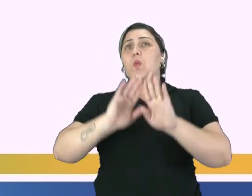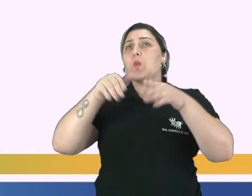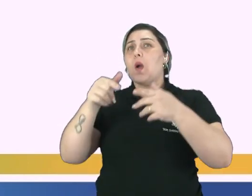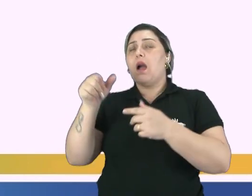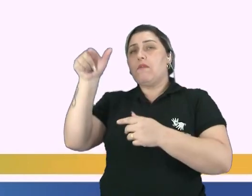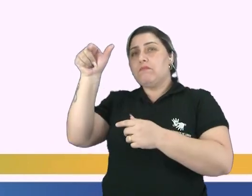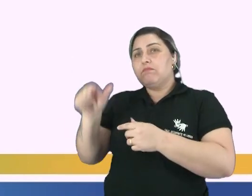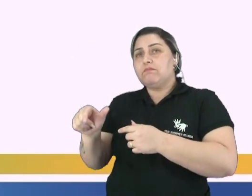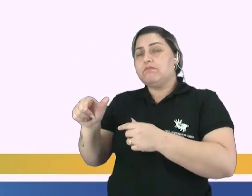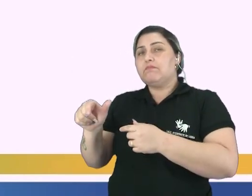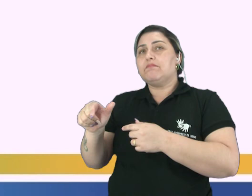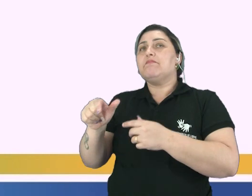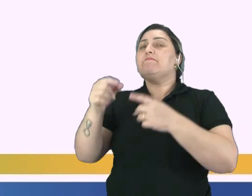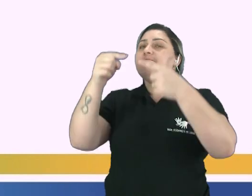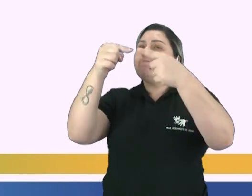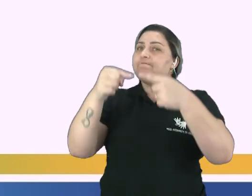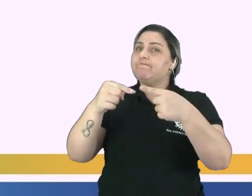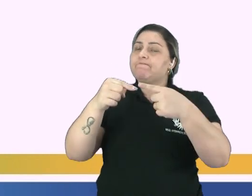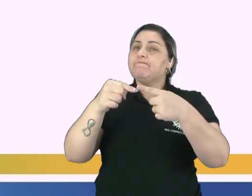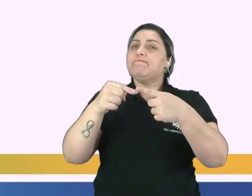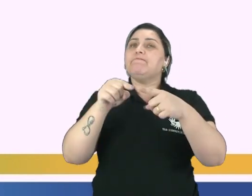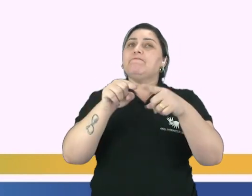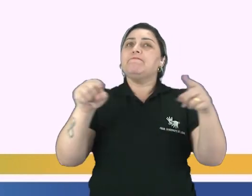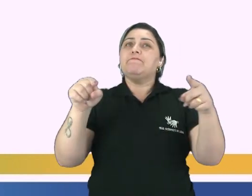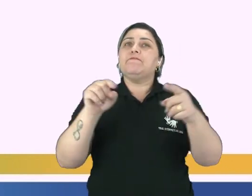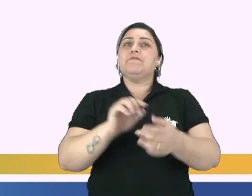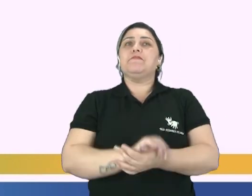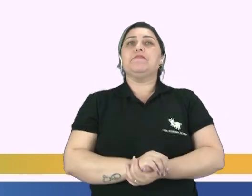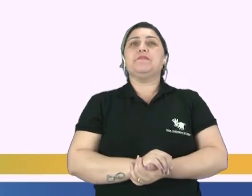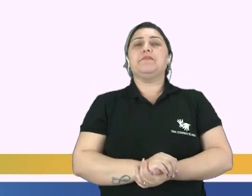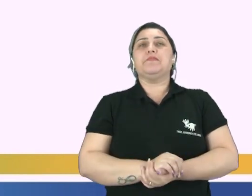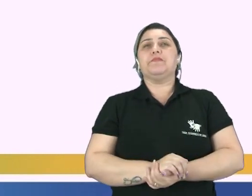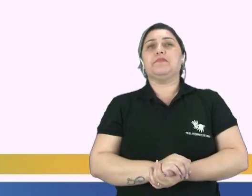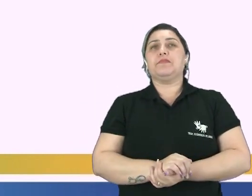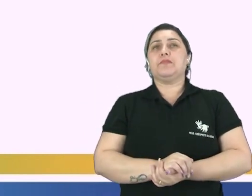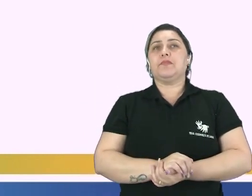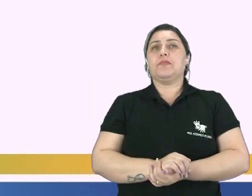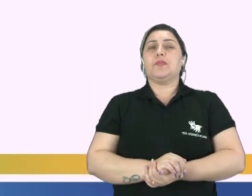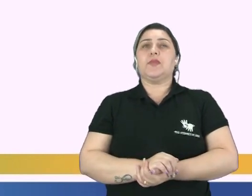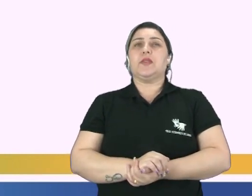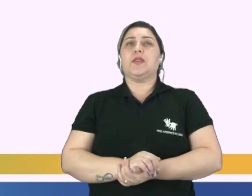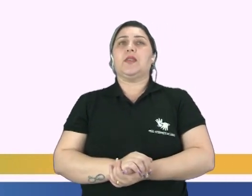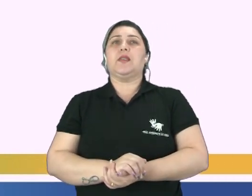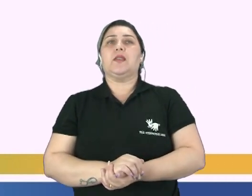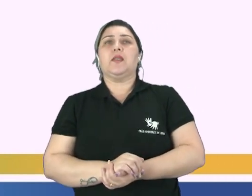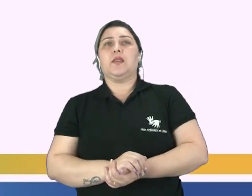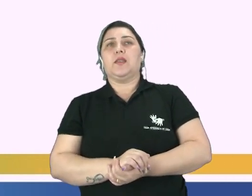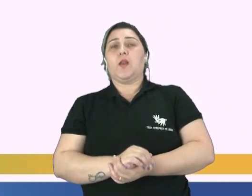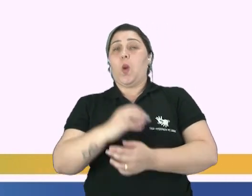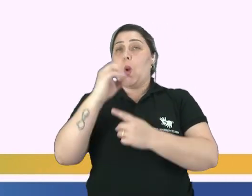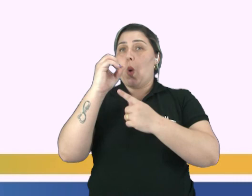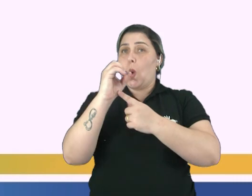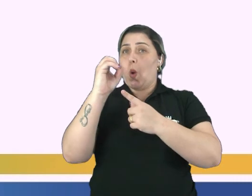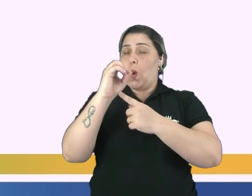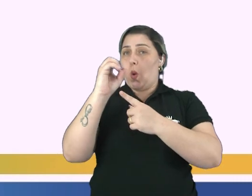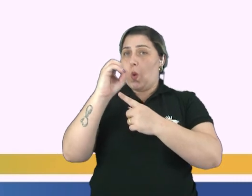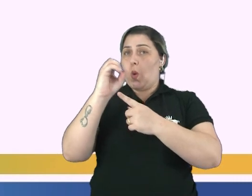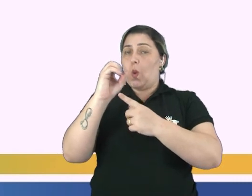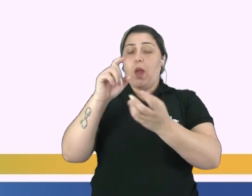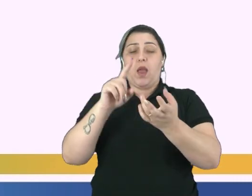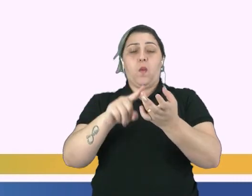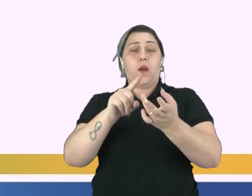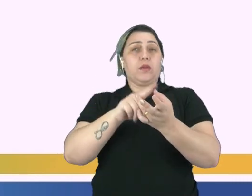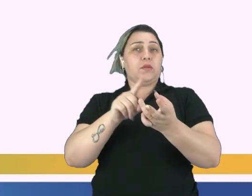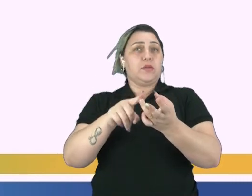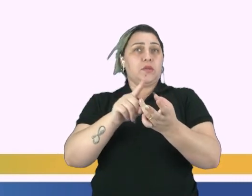tipo de porquê que vai se encaixar ali na lacuna, no espaço vazio? Olha esse artigo, ou não sabe o porquê. Então, esse